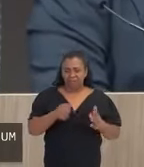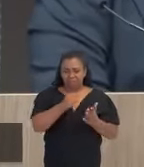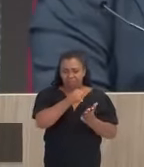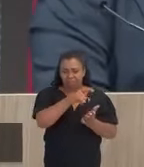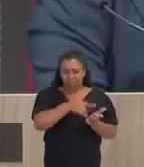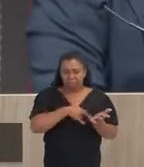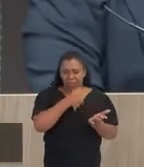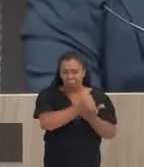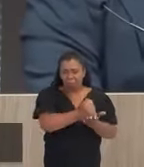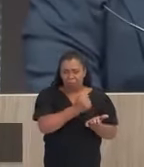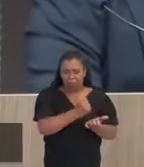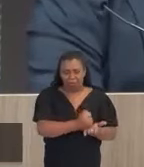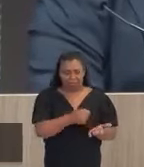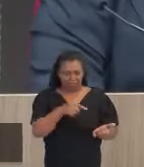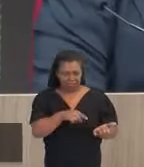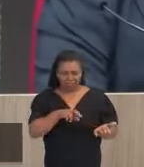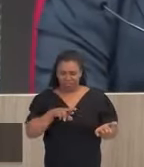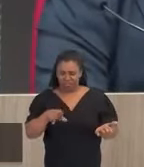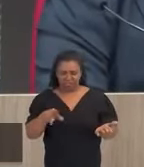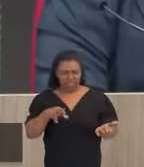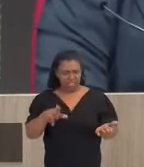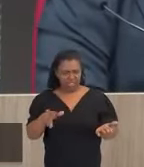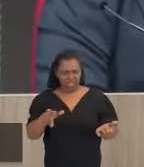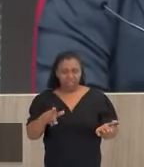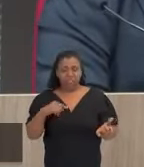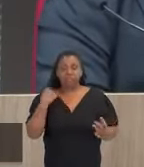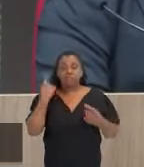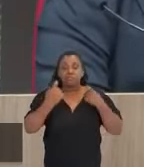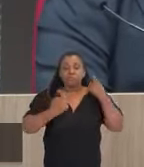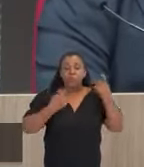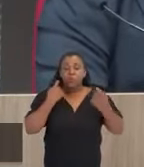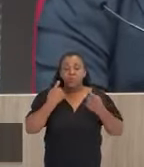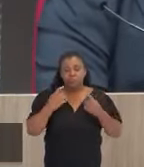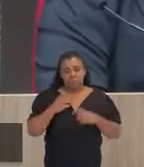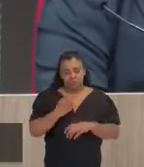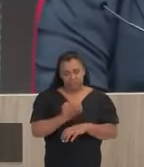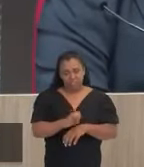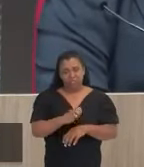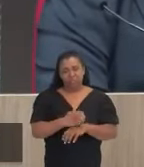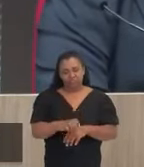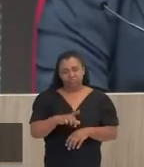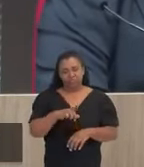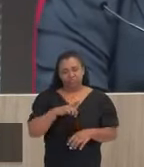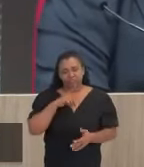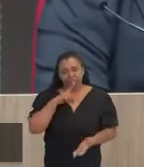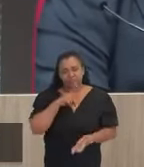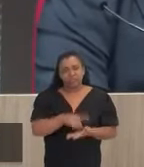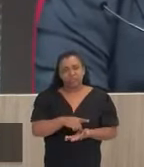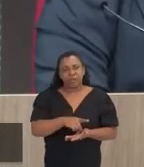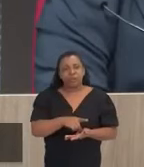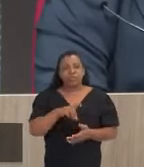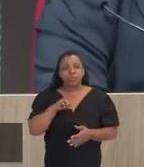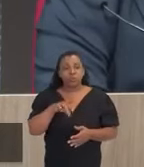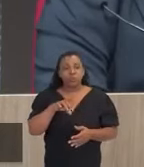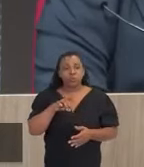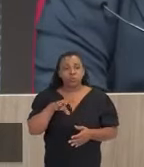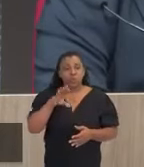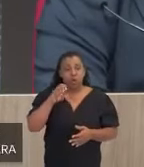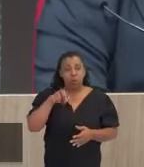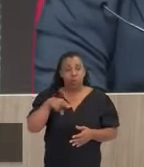de estágio. Então, a nossa preocupação com esse instituto é muito grande, doutor Lima, não só na Conafret, que está aqui, eu